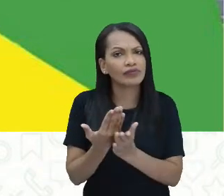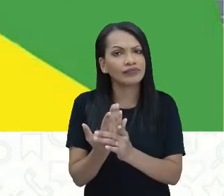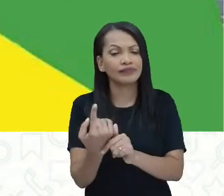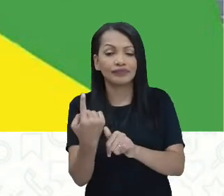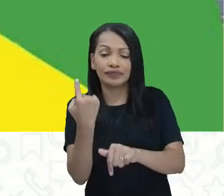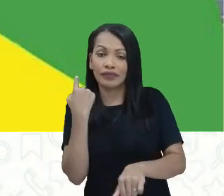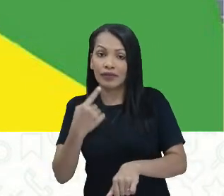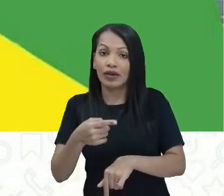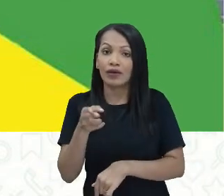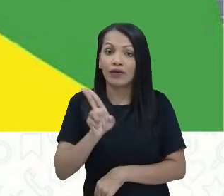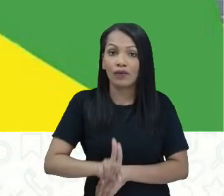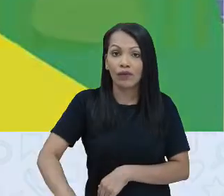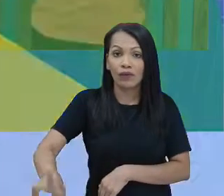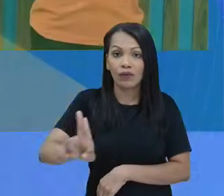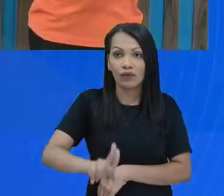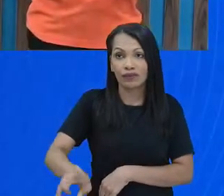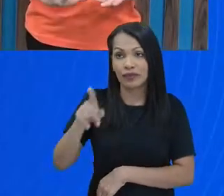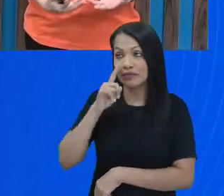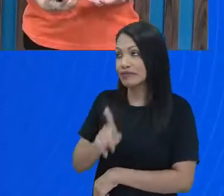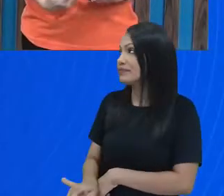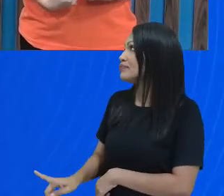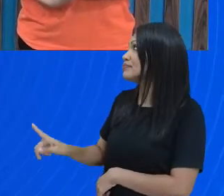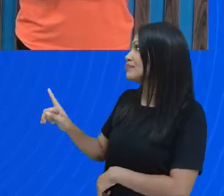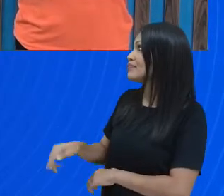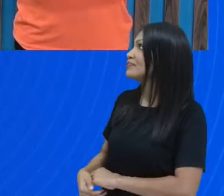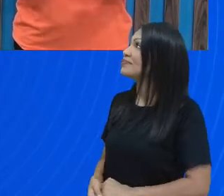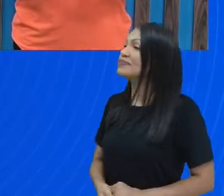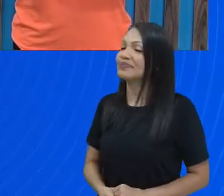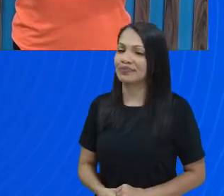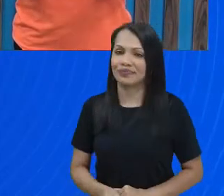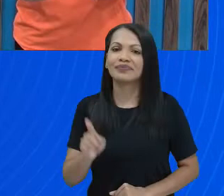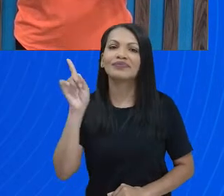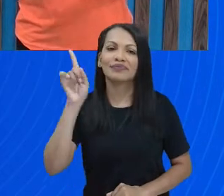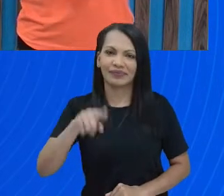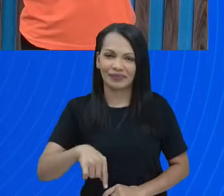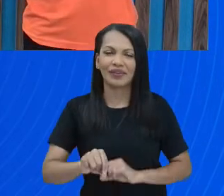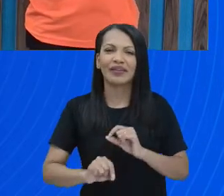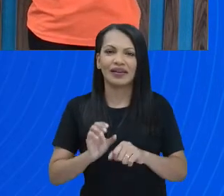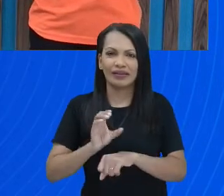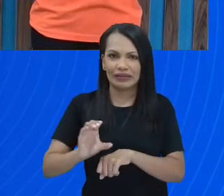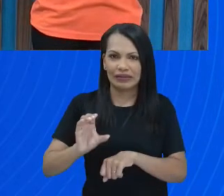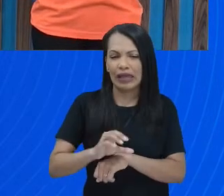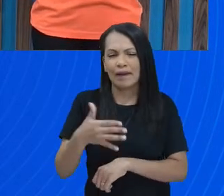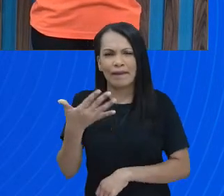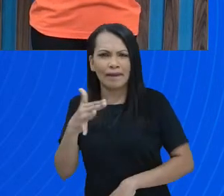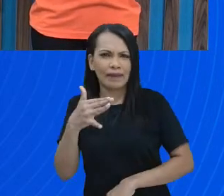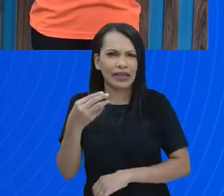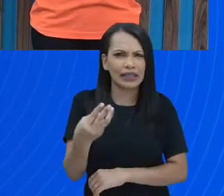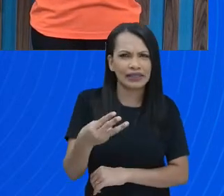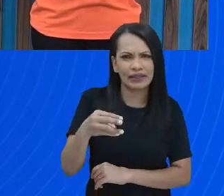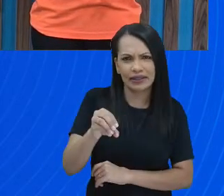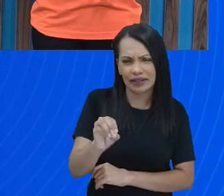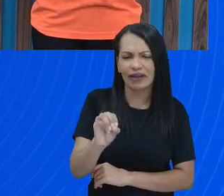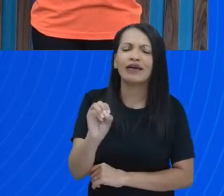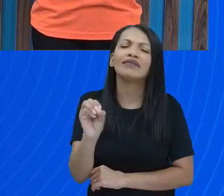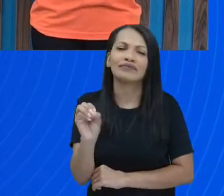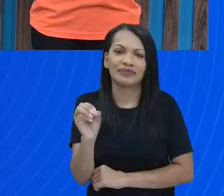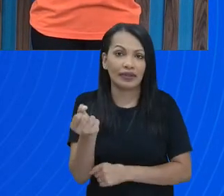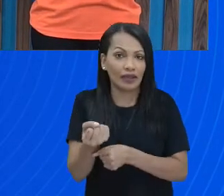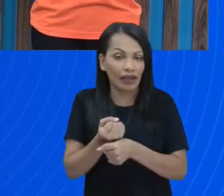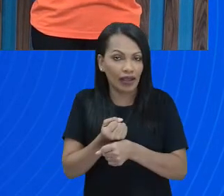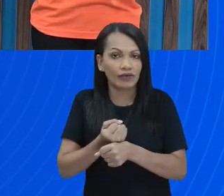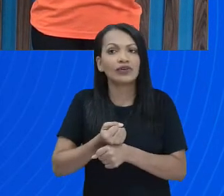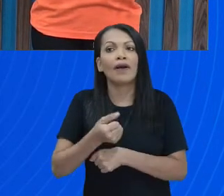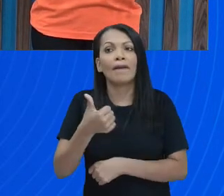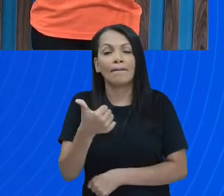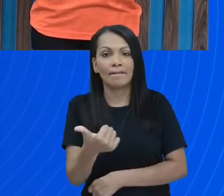gente utiliza, né, na atualidade aí, com um pouquinho mais de 30 anos que ela tem, né, 1988,